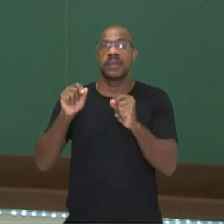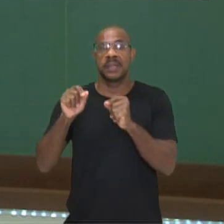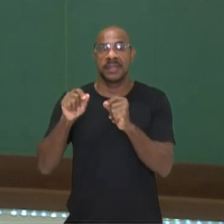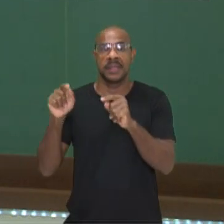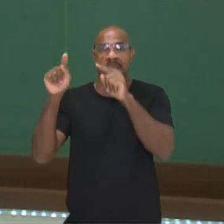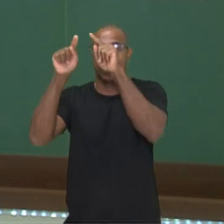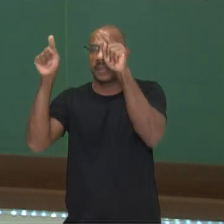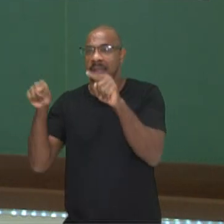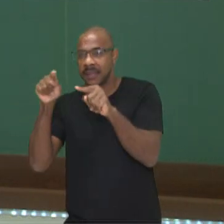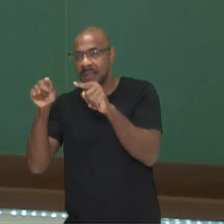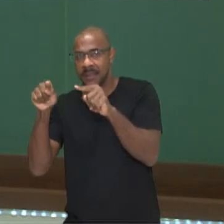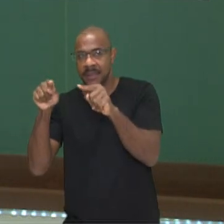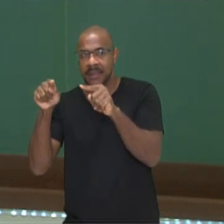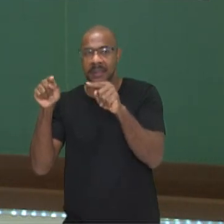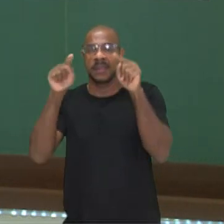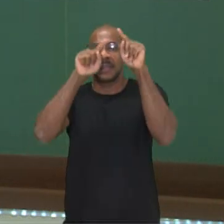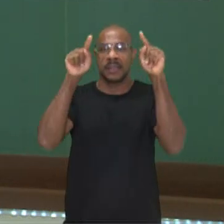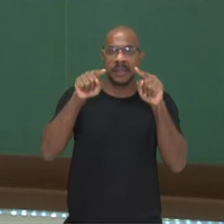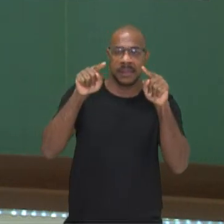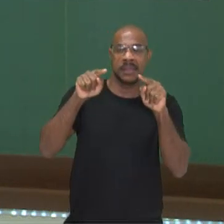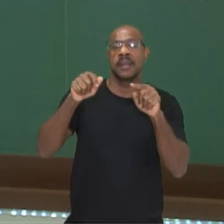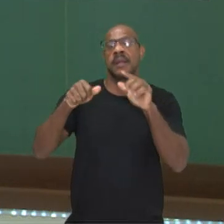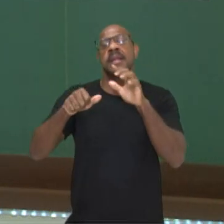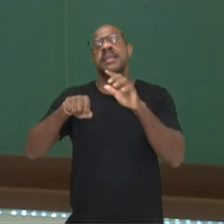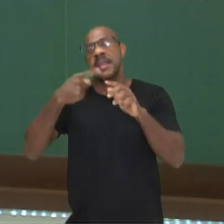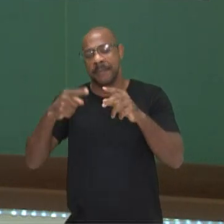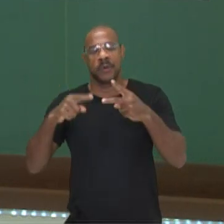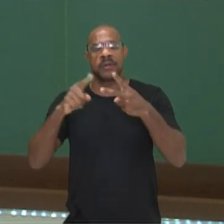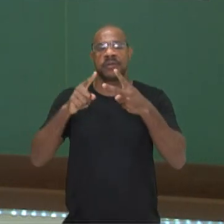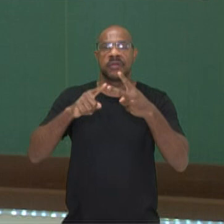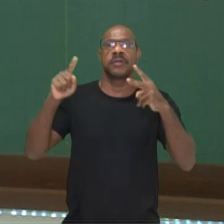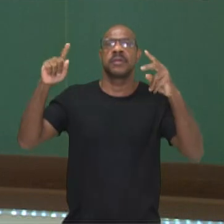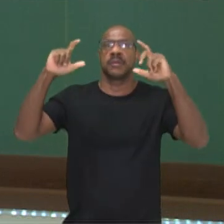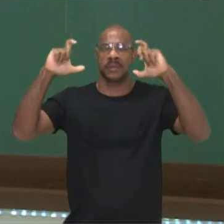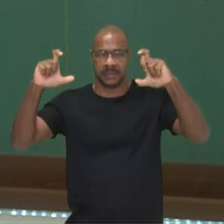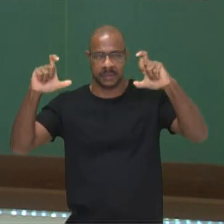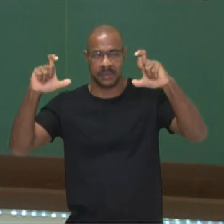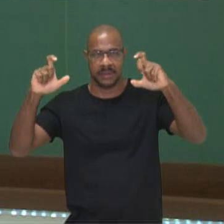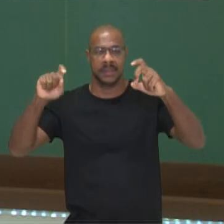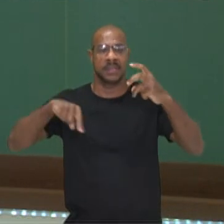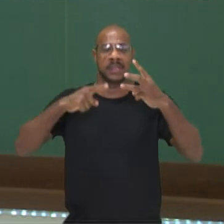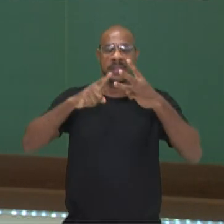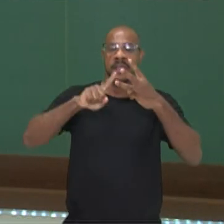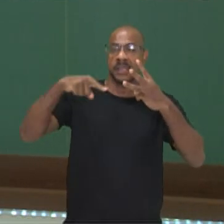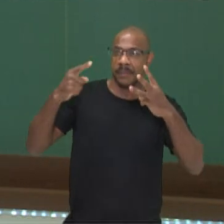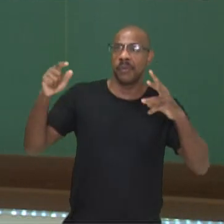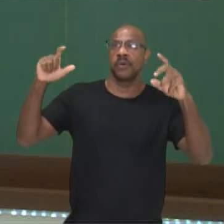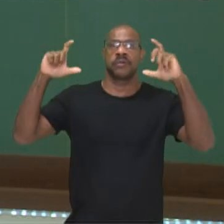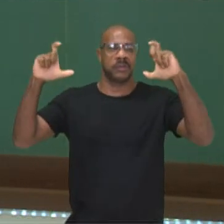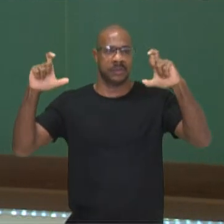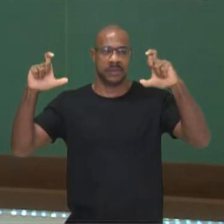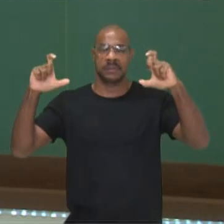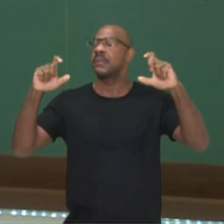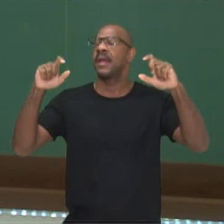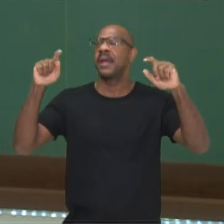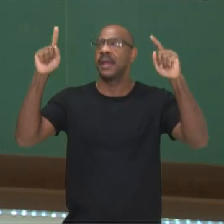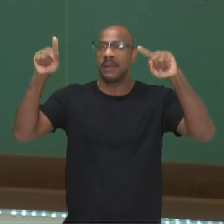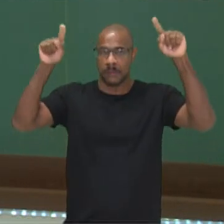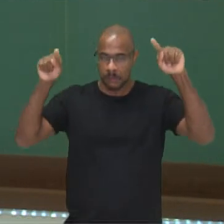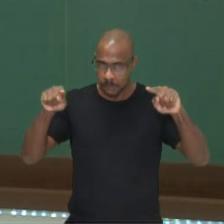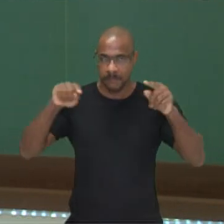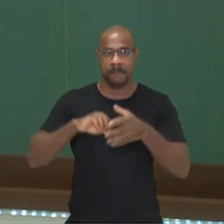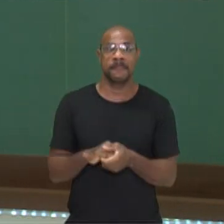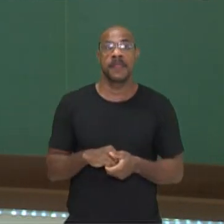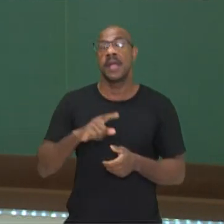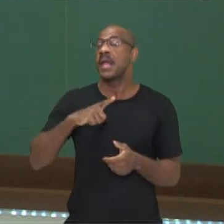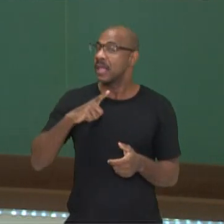esse, depois eu vou para colchetes, depois eu vou para chaves, certo? Então a gente tem uma sequência para